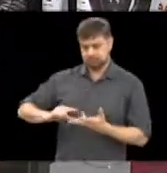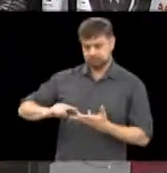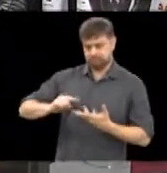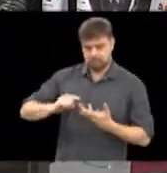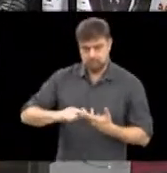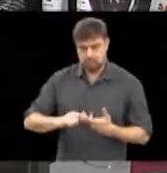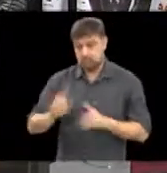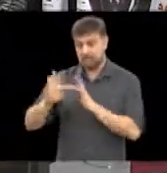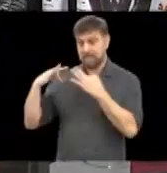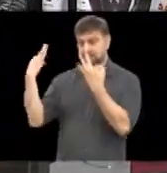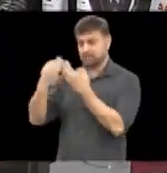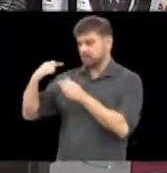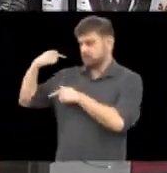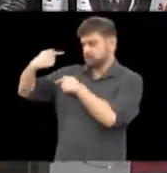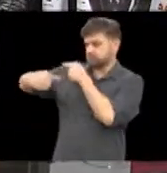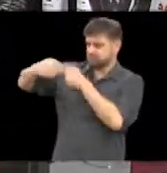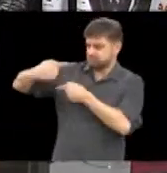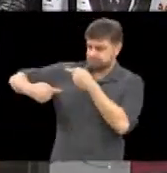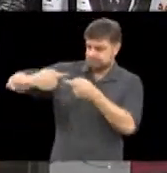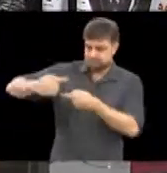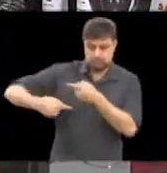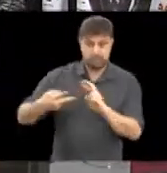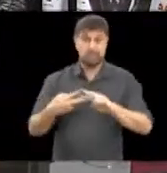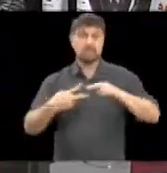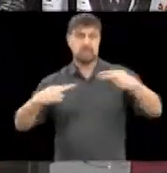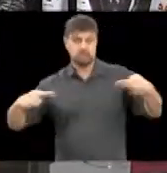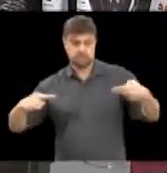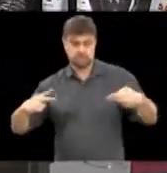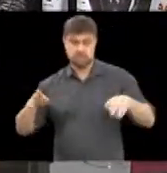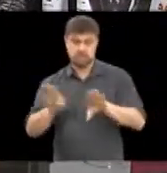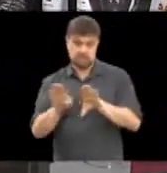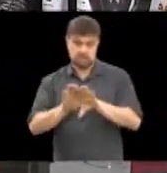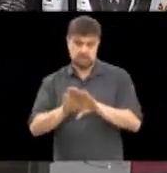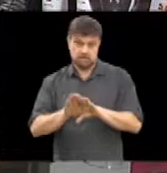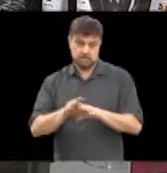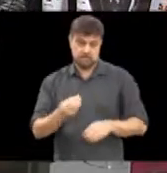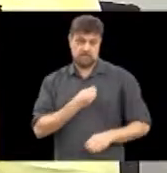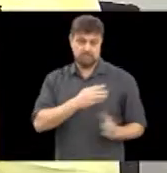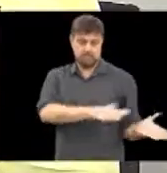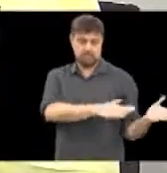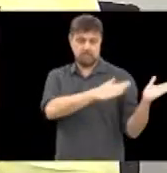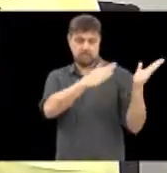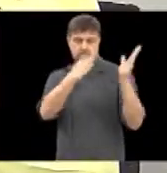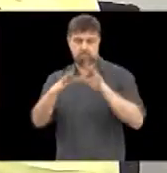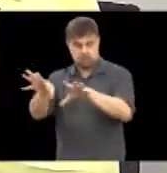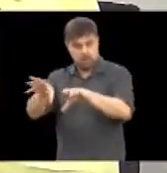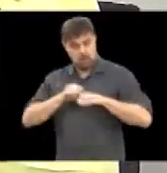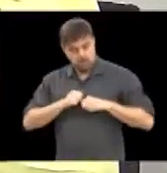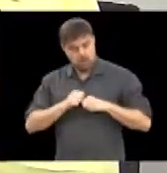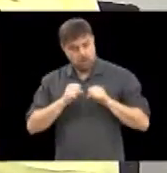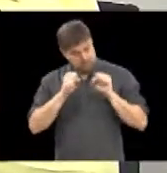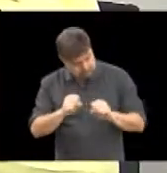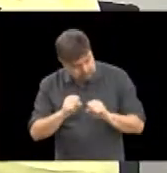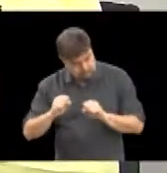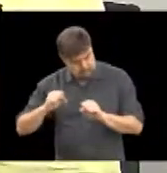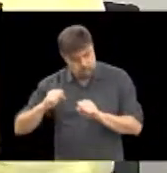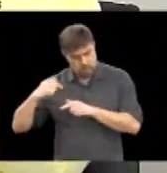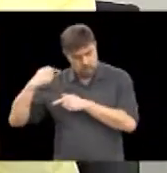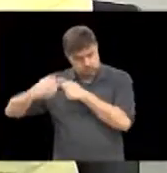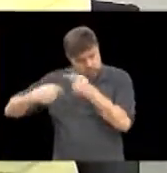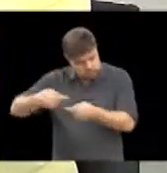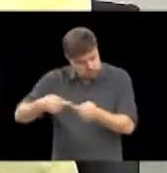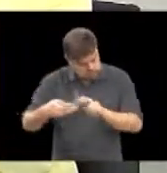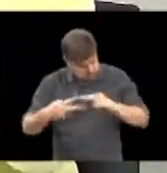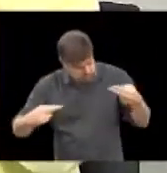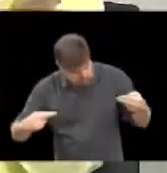por processos familiares que já tem, genéticos, ou adquirir ao longo da sua vida. Pode ser genético, inclusive? Sim, pode. Se a